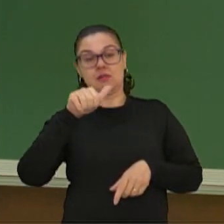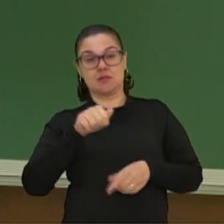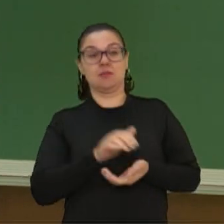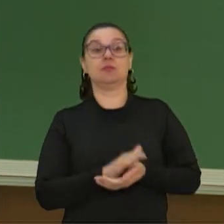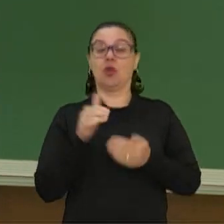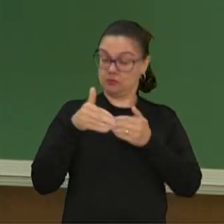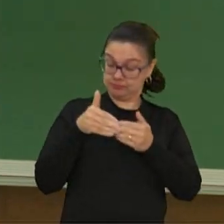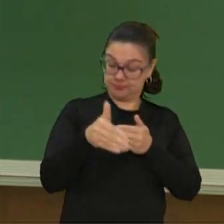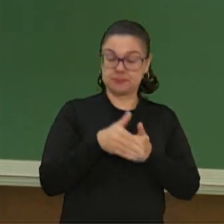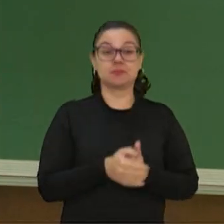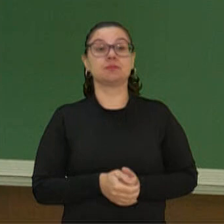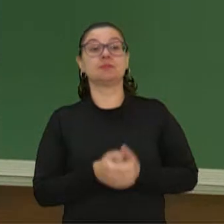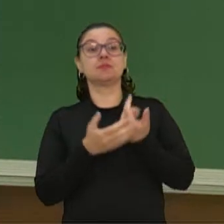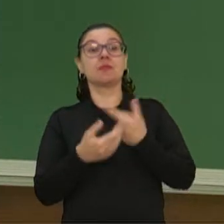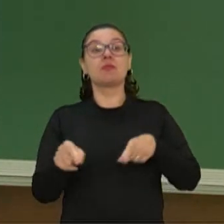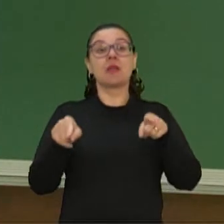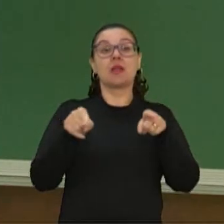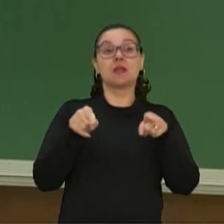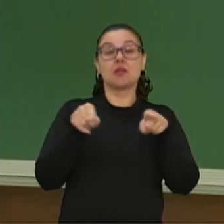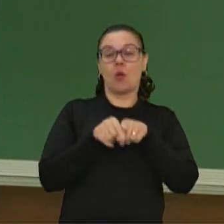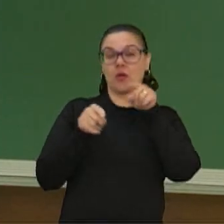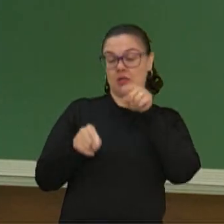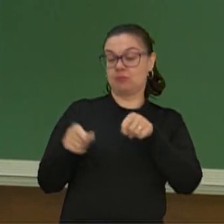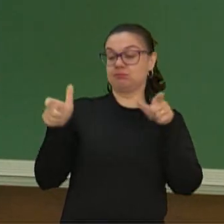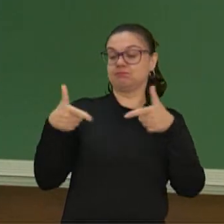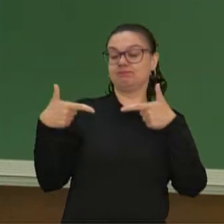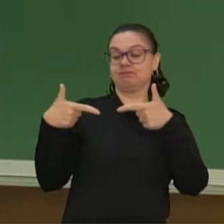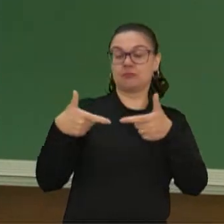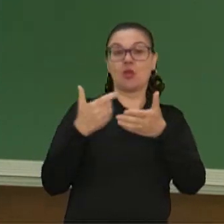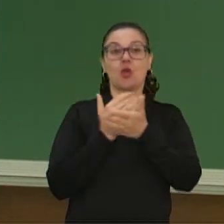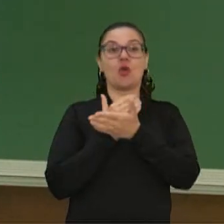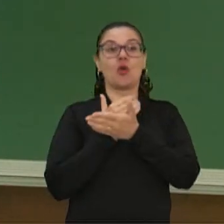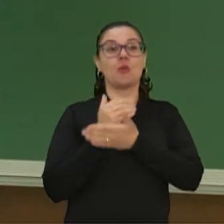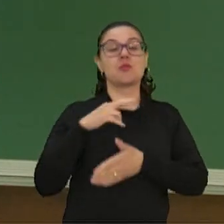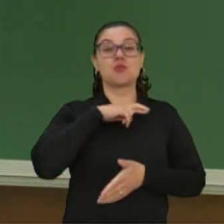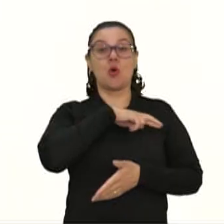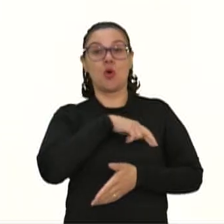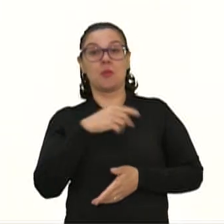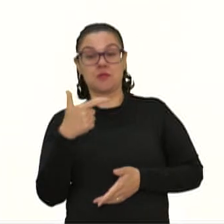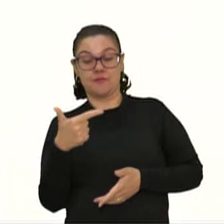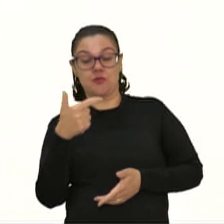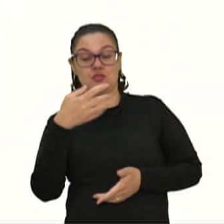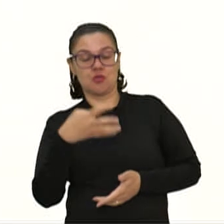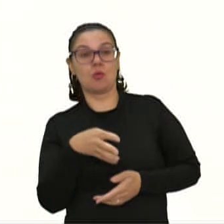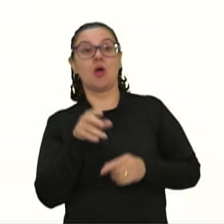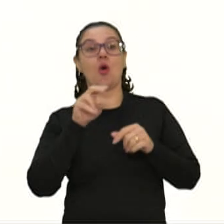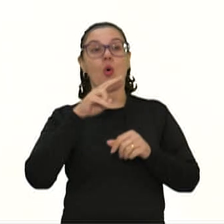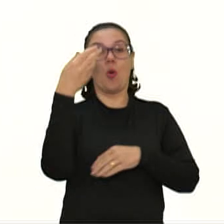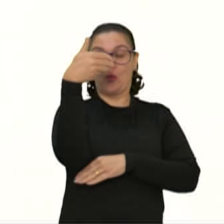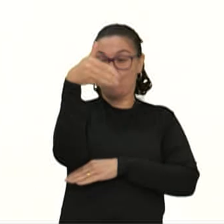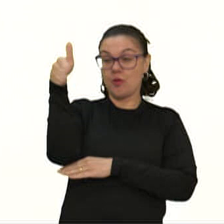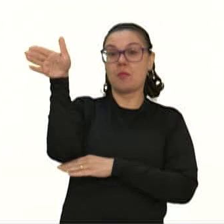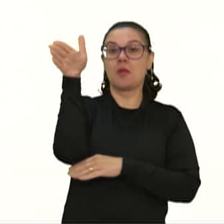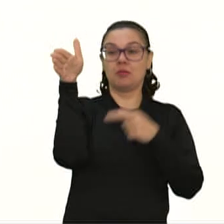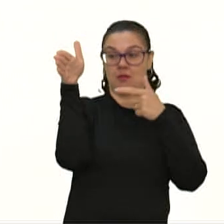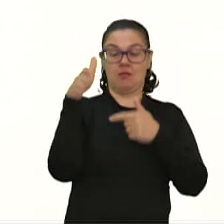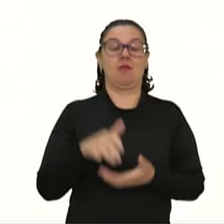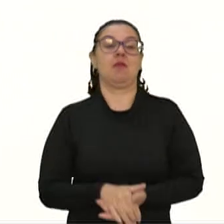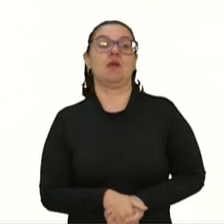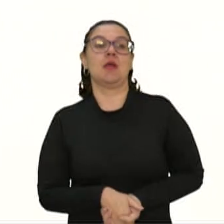Sigamos. Conjuração. Parte 2. Romance 24 ou Da Bandeira da